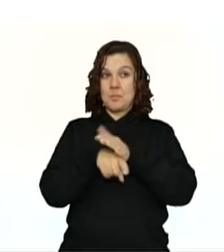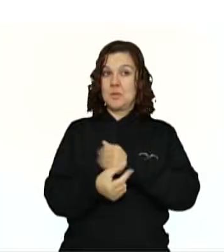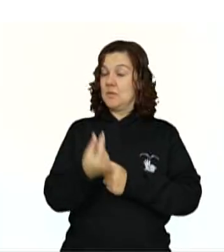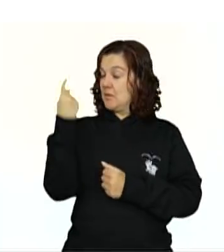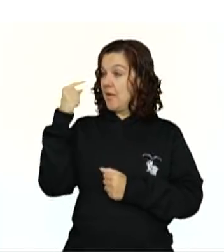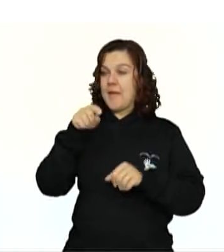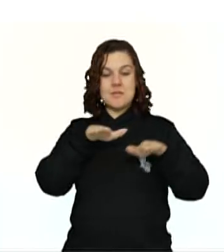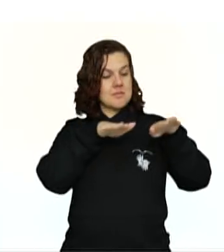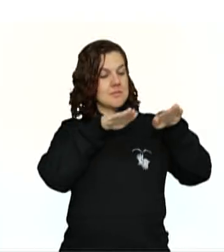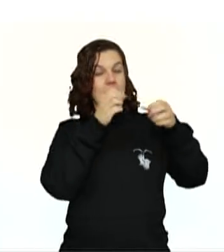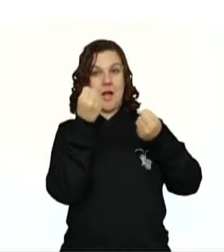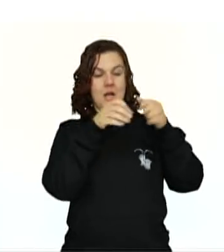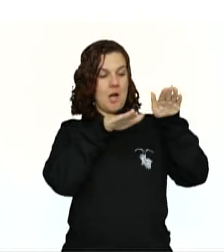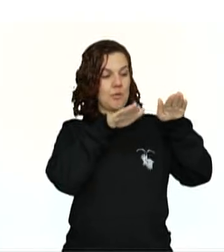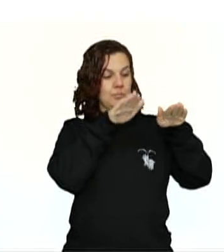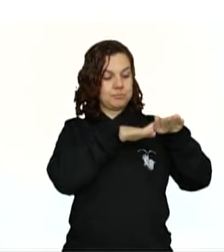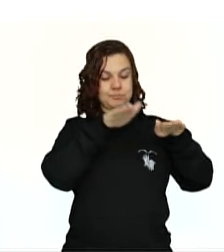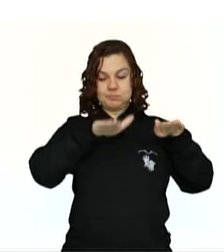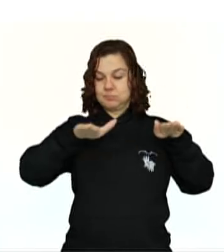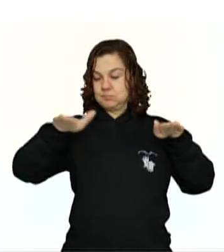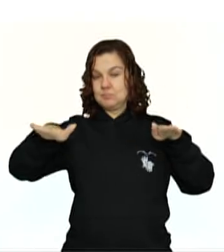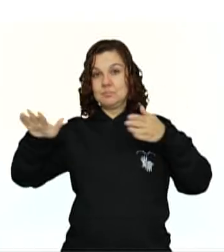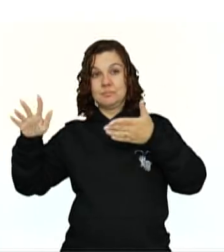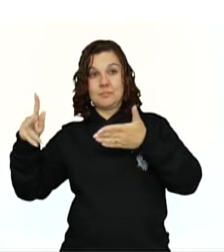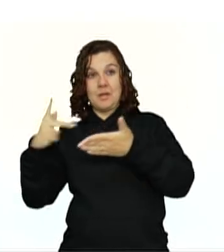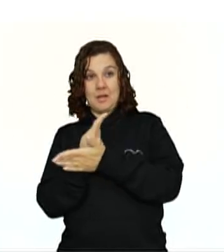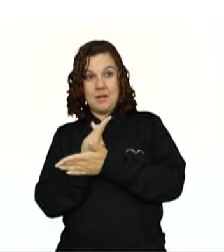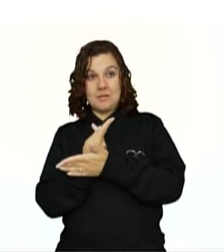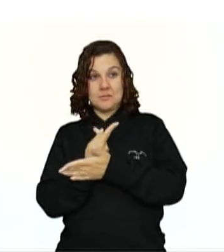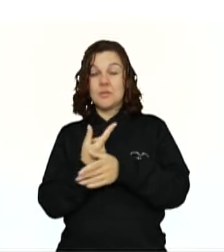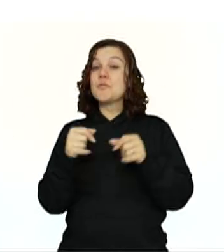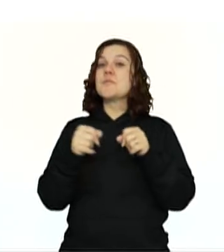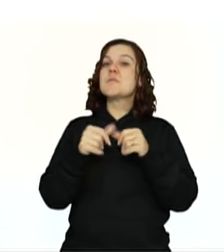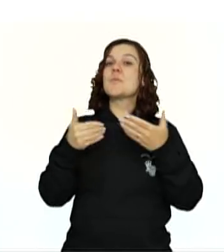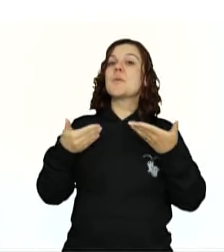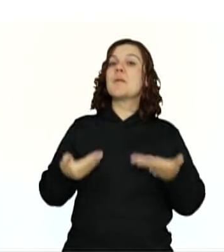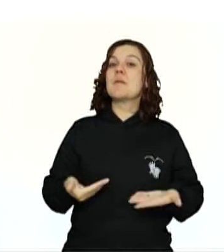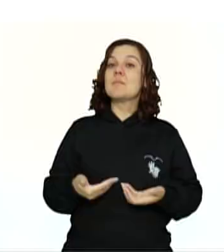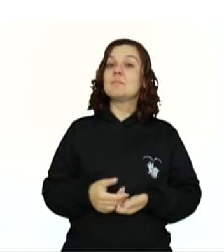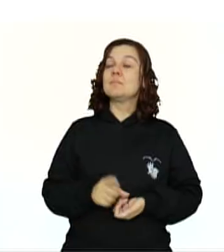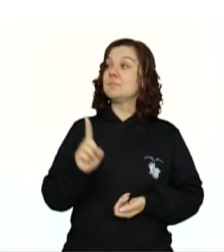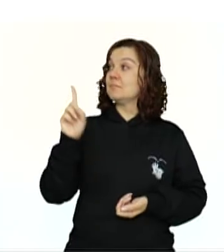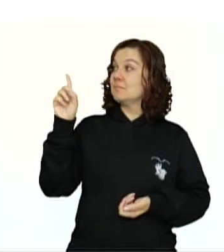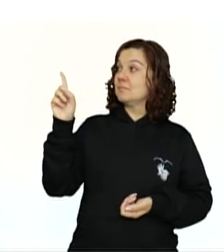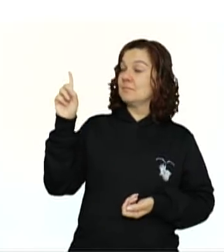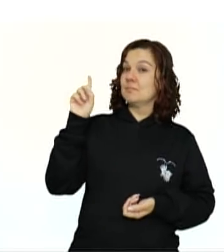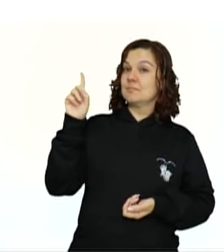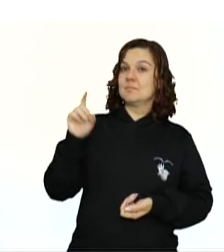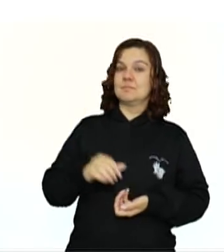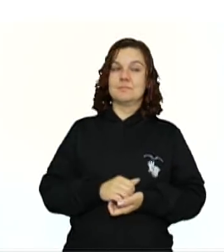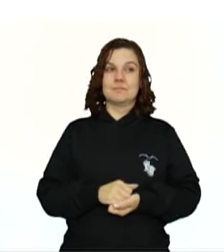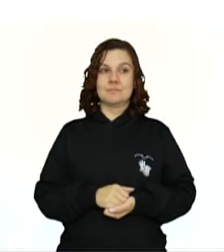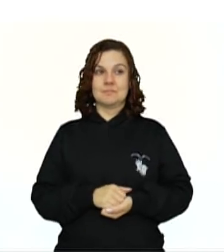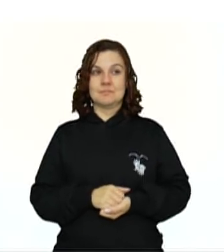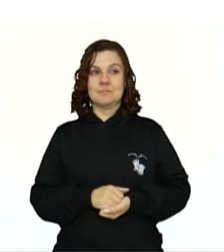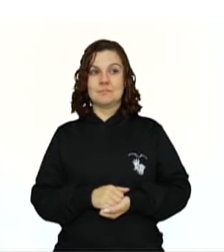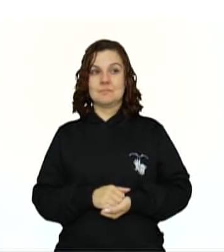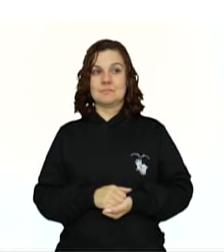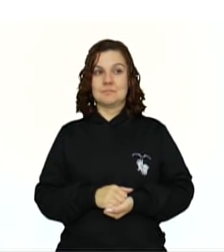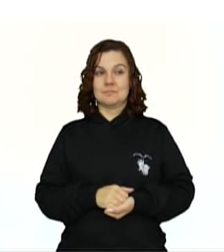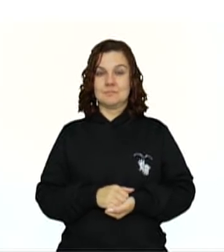Esses carros que estacionaram de forma errada cometeram inflação ou